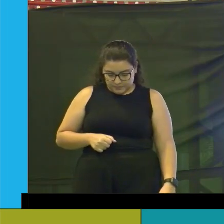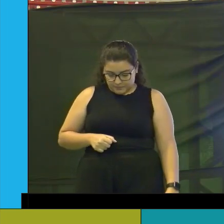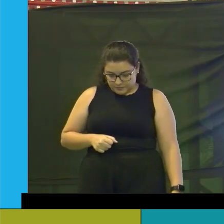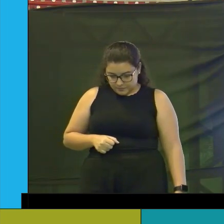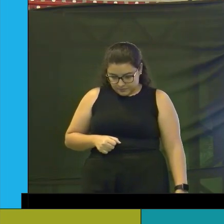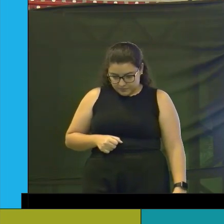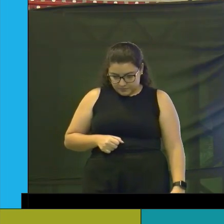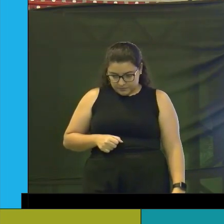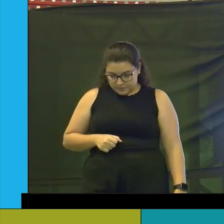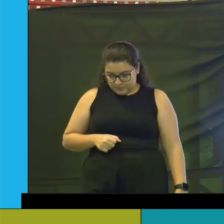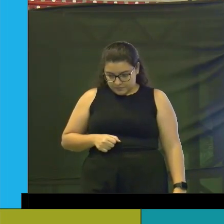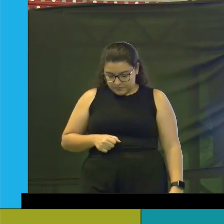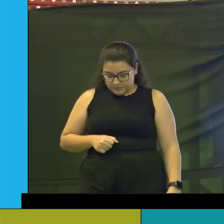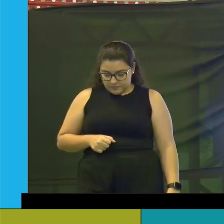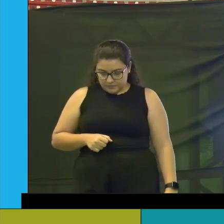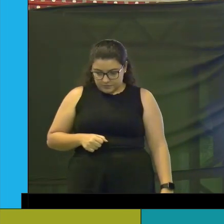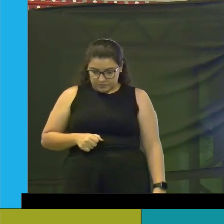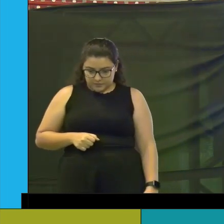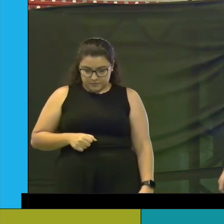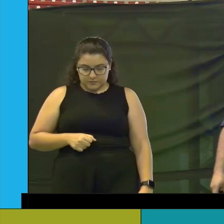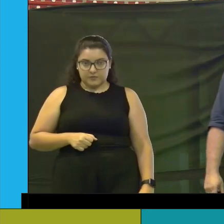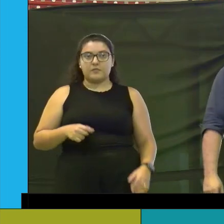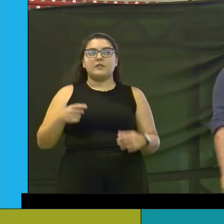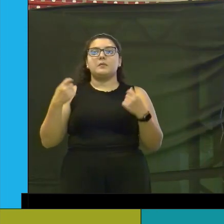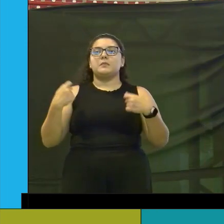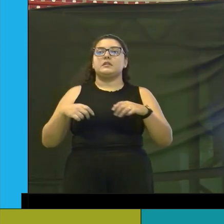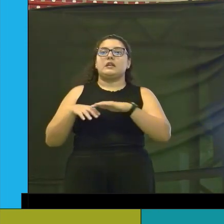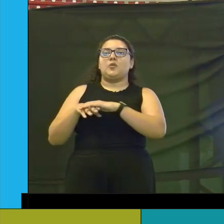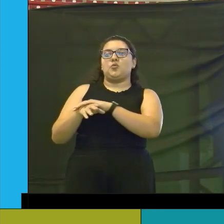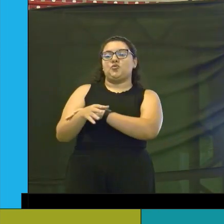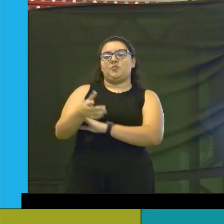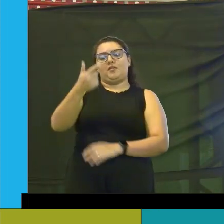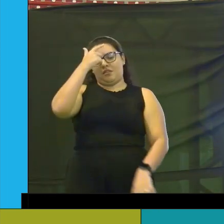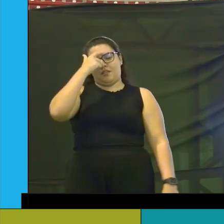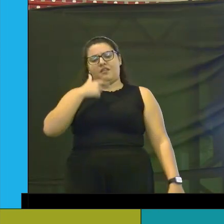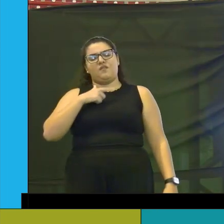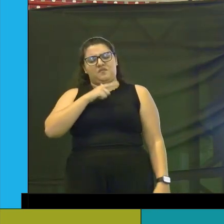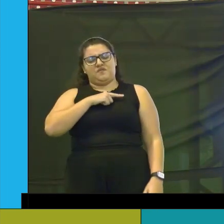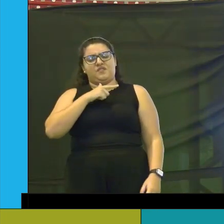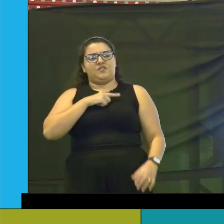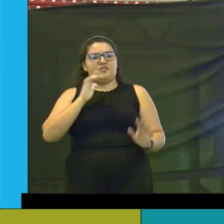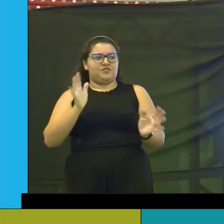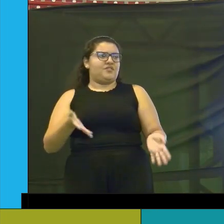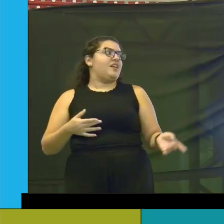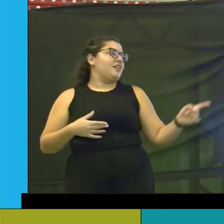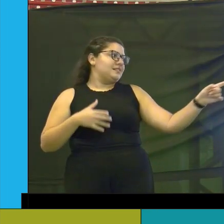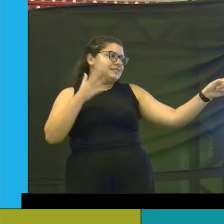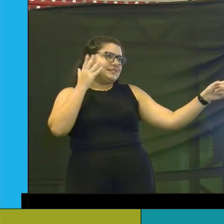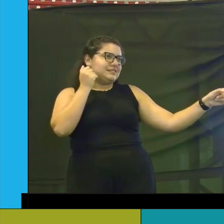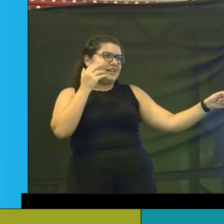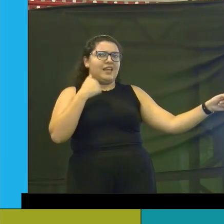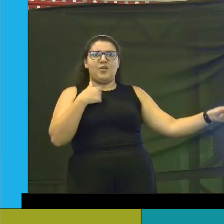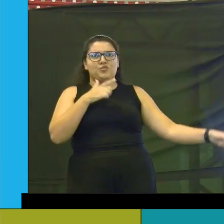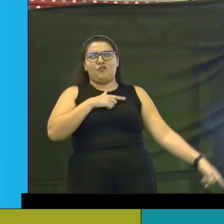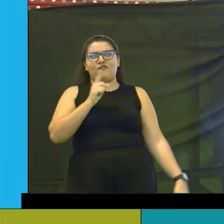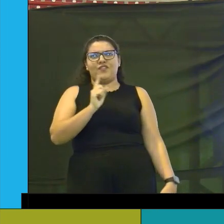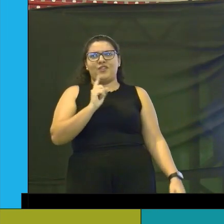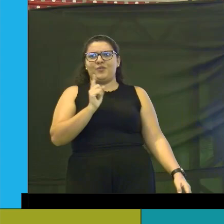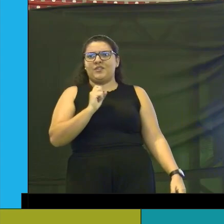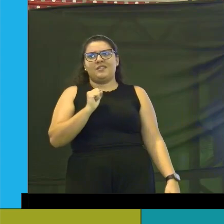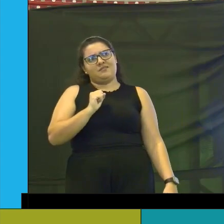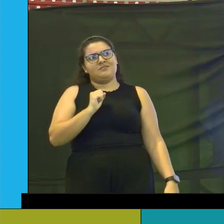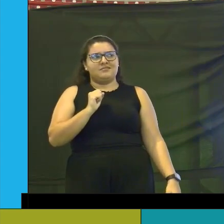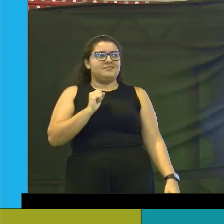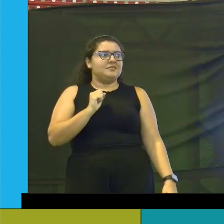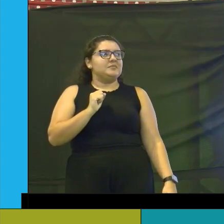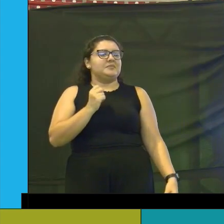galera consegue. É incrível, mas é isso mesmo. O negócio é se acostumar a ser feio mesmo. Vamos Eu não embora. entendi por que ele disse que eu sabia do que ele estava se falando, porque eu não sei, mas está